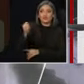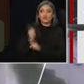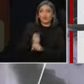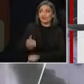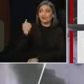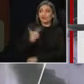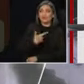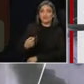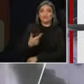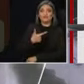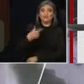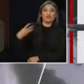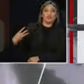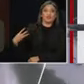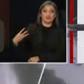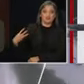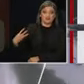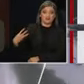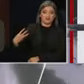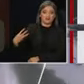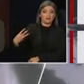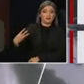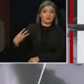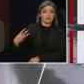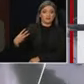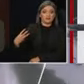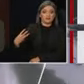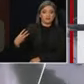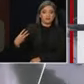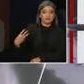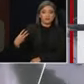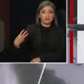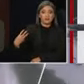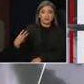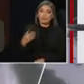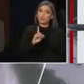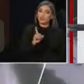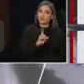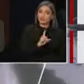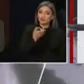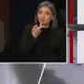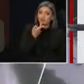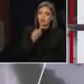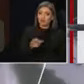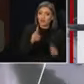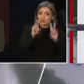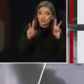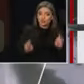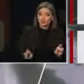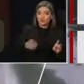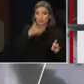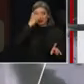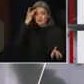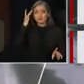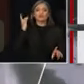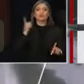2023. E não estamos tratando dos aloprados do século XXI.